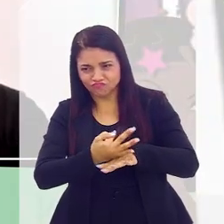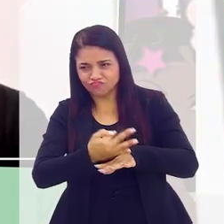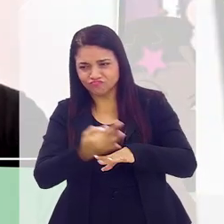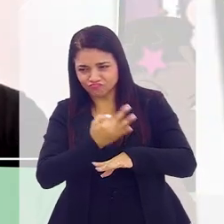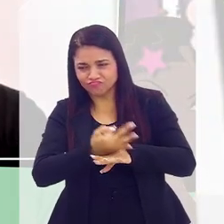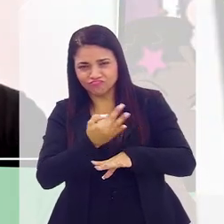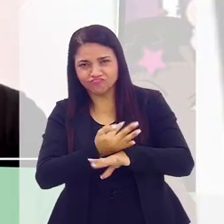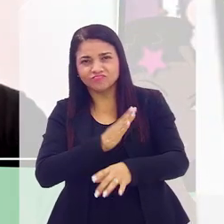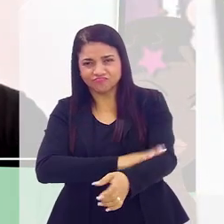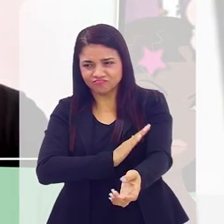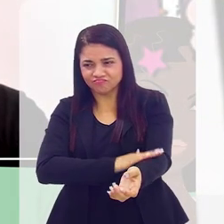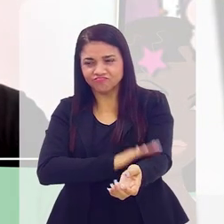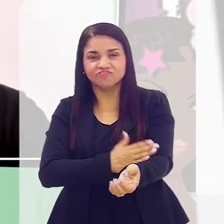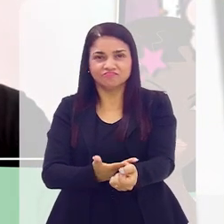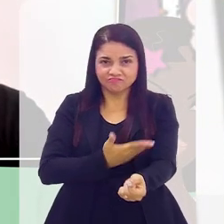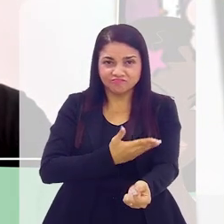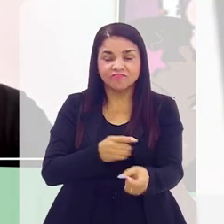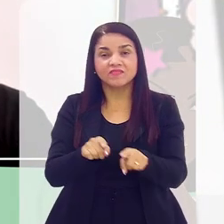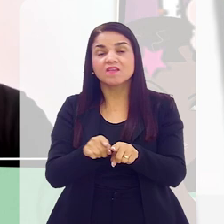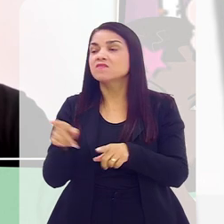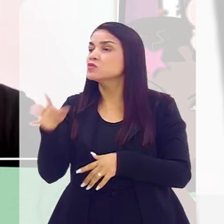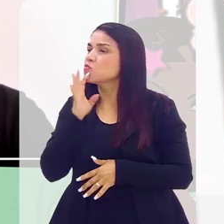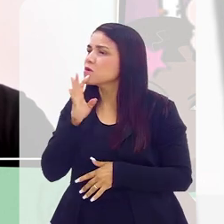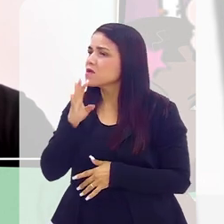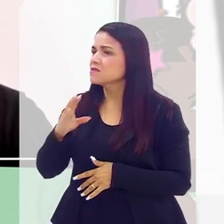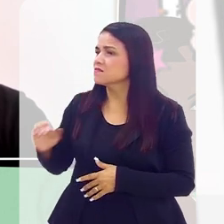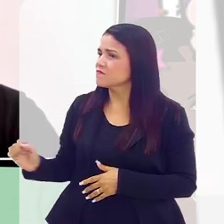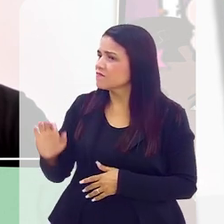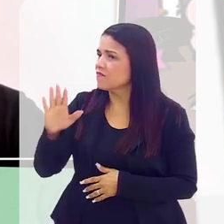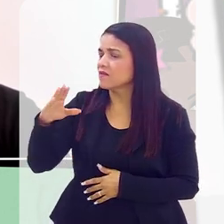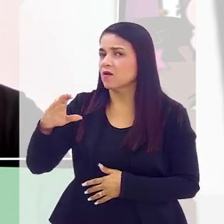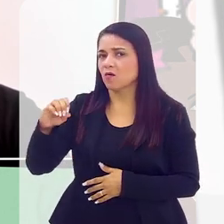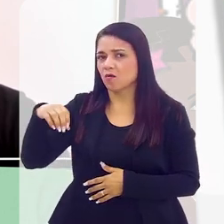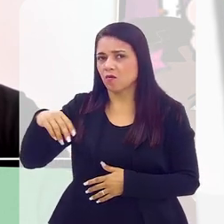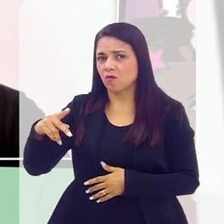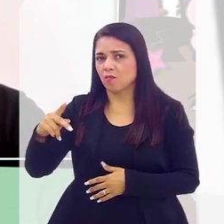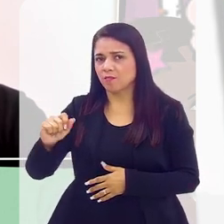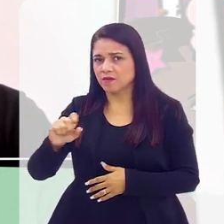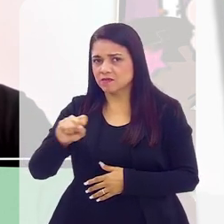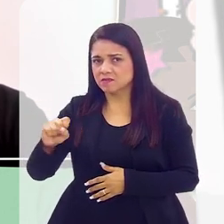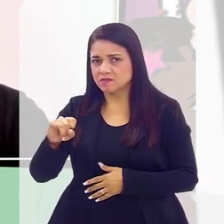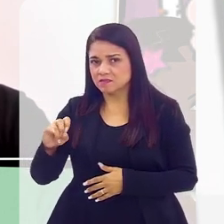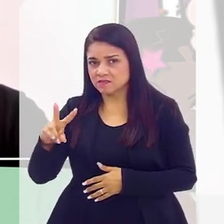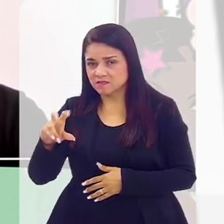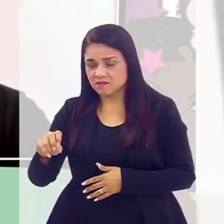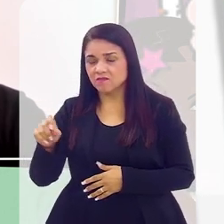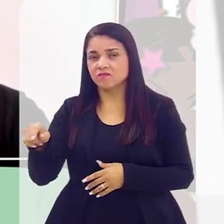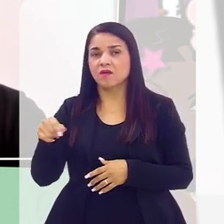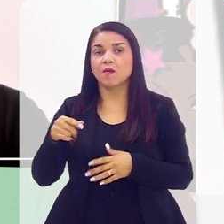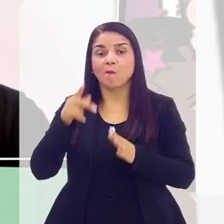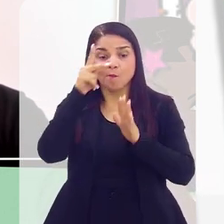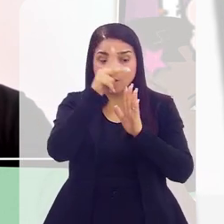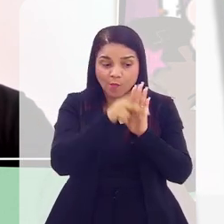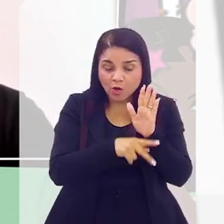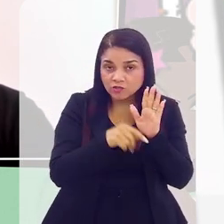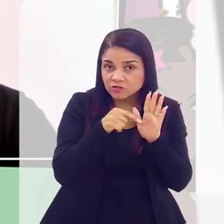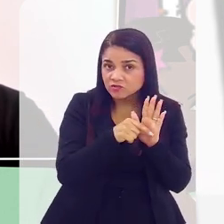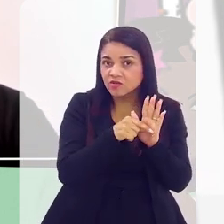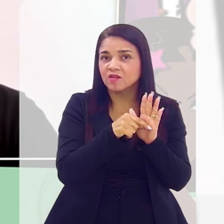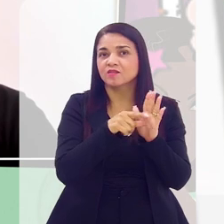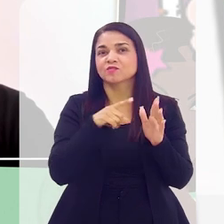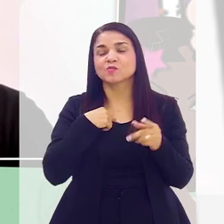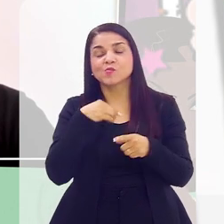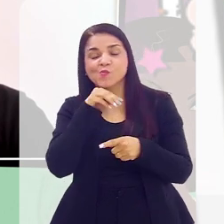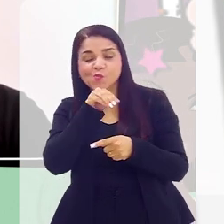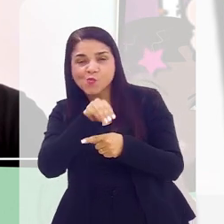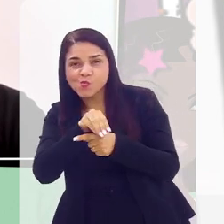você conhece o favela compassiva?" E aí ele falou: "Não." Eu falei: "Ah, favela compassiva é um